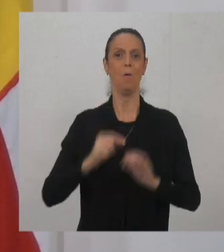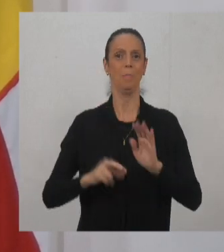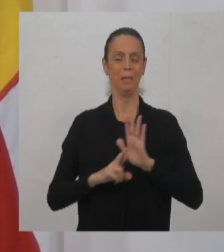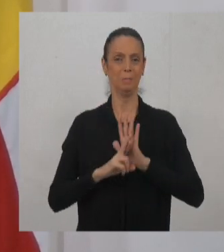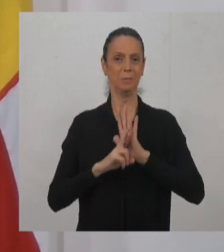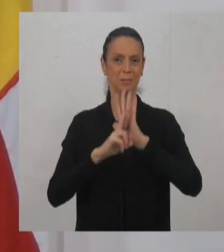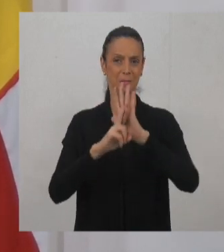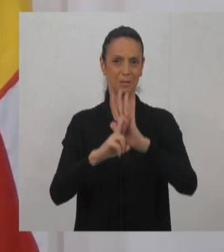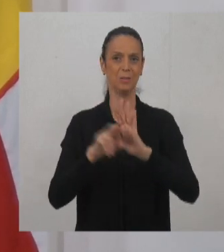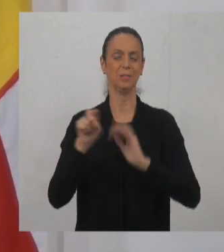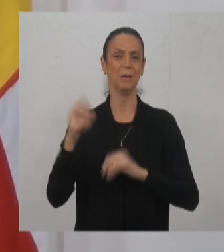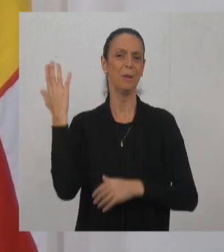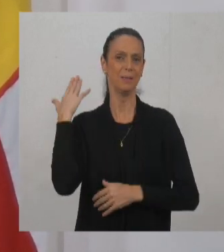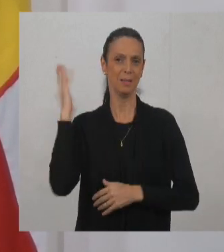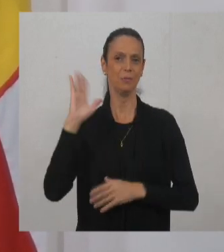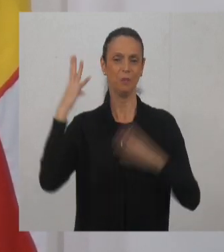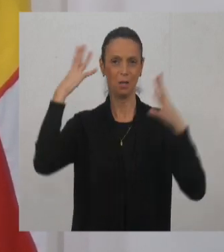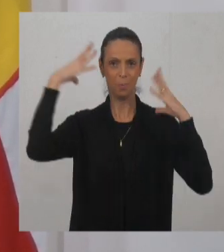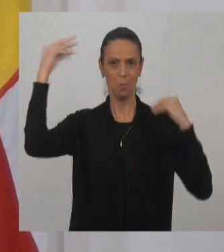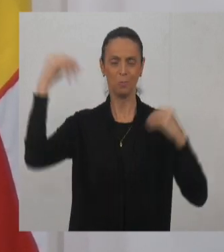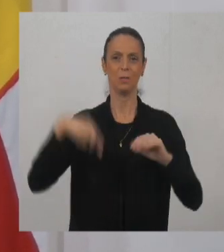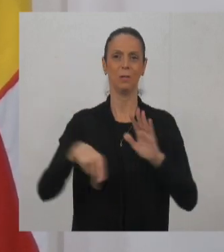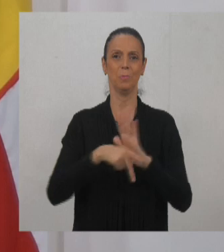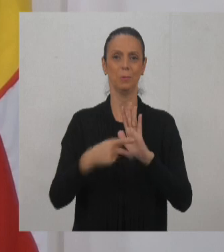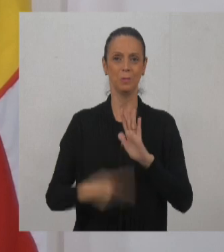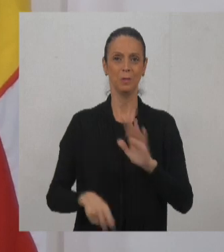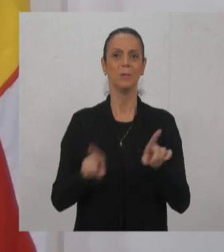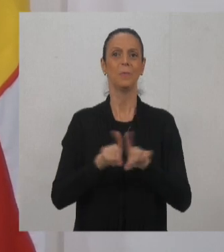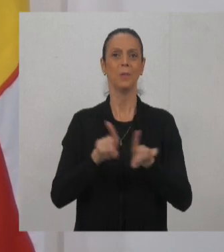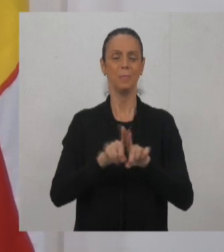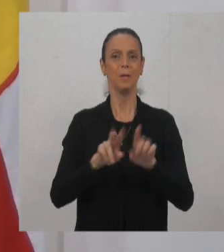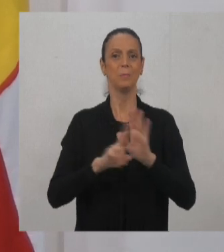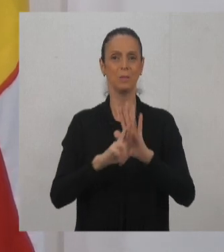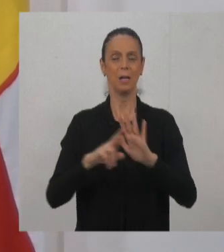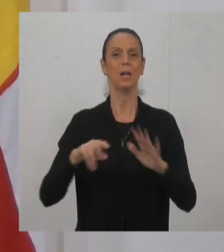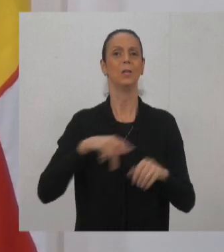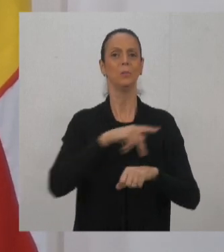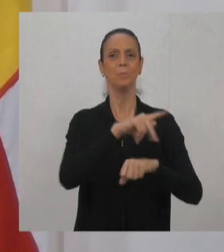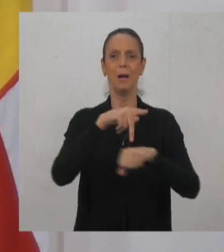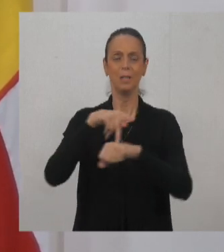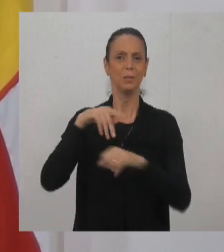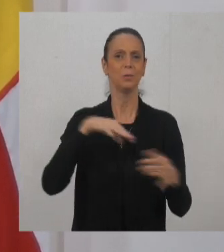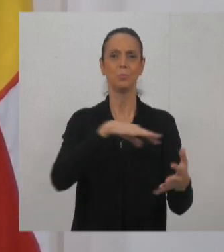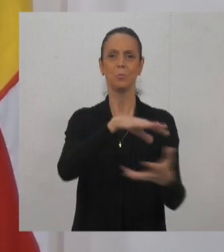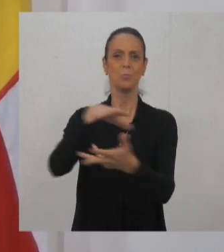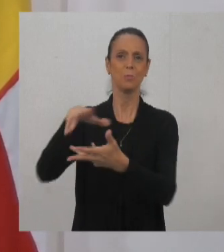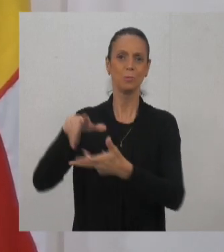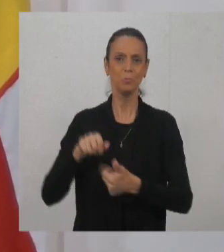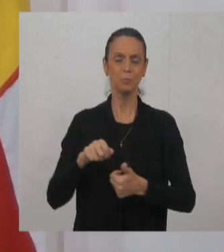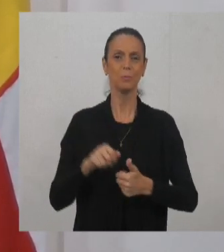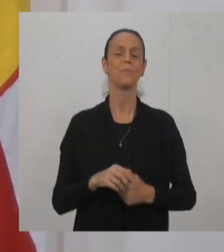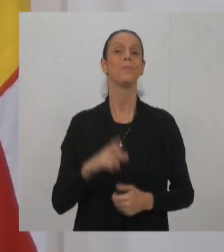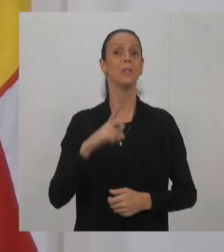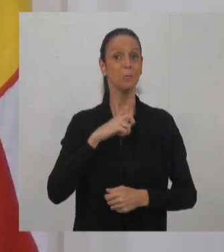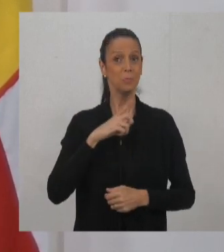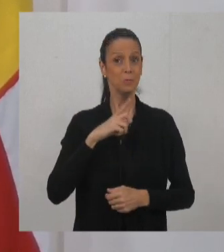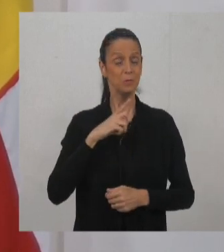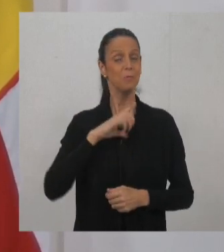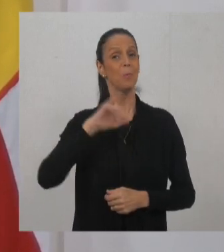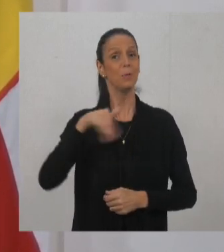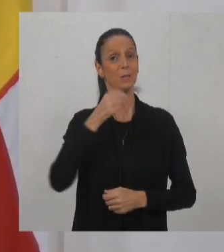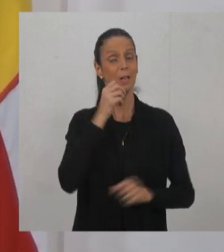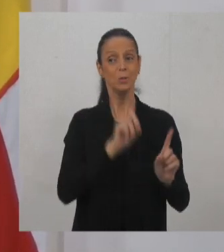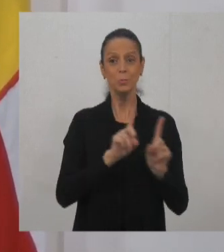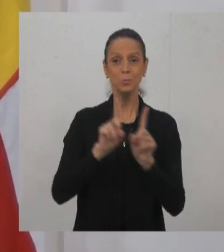aposentado, foi cônsul aqui, foi embaixador em vários lugares do mundo, e eu tive a oportunidade de ser levado por ele a